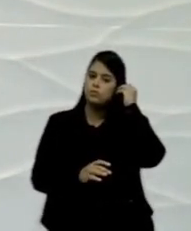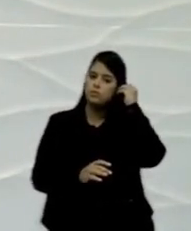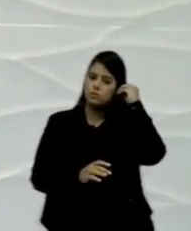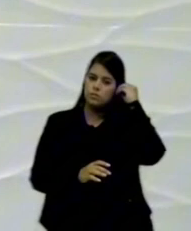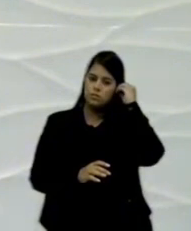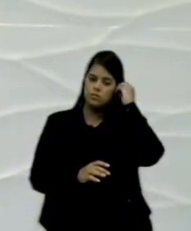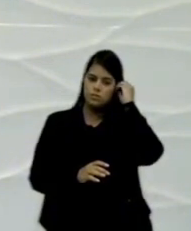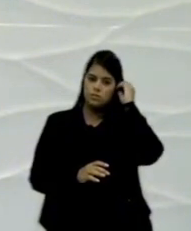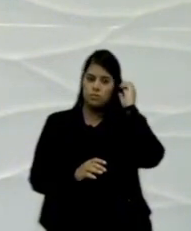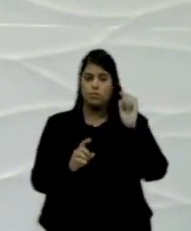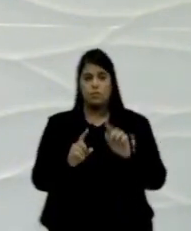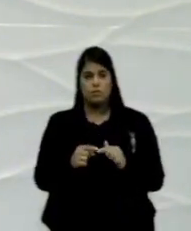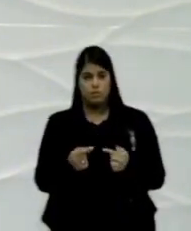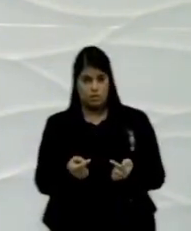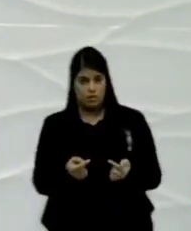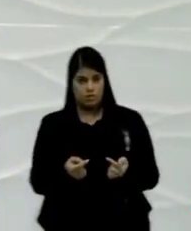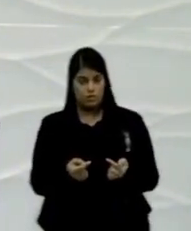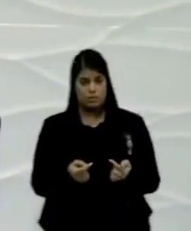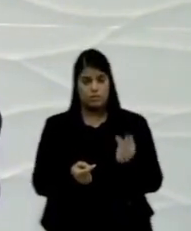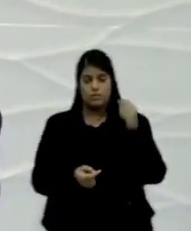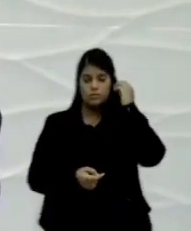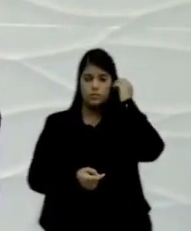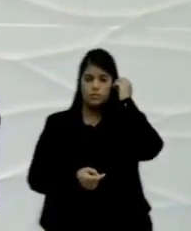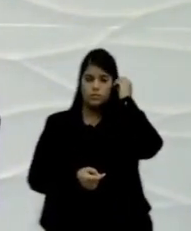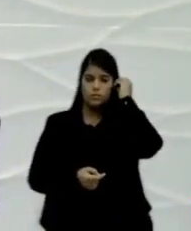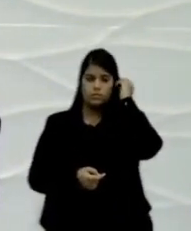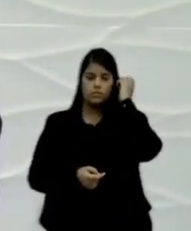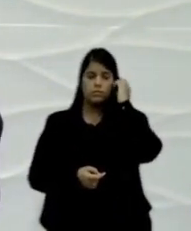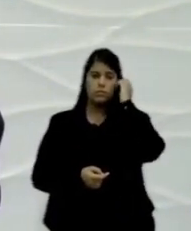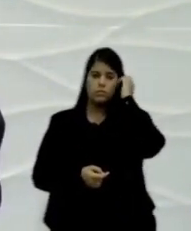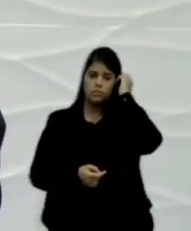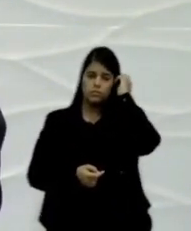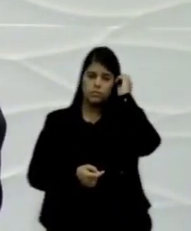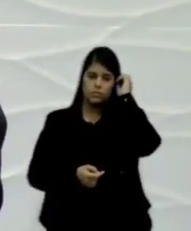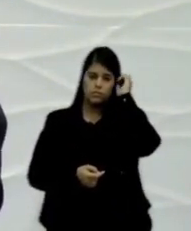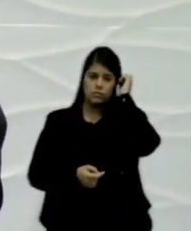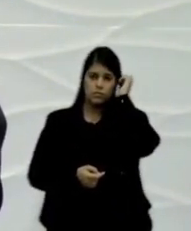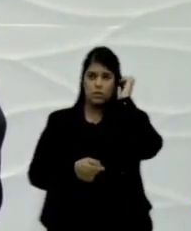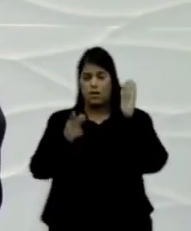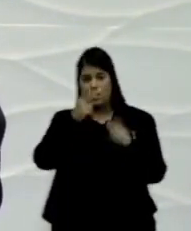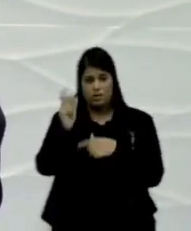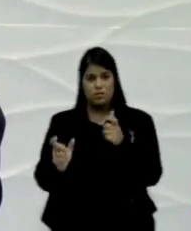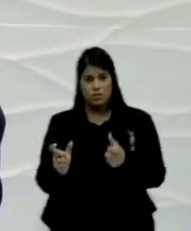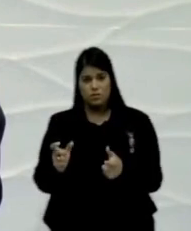enquanto o pessoal, a gente não desmanchar isso aí, ele vai continuar com medo.